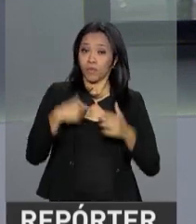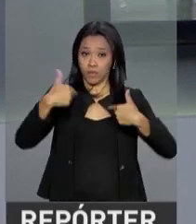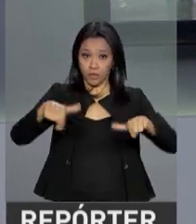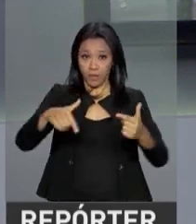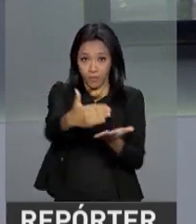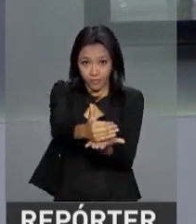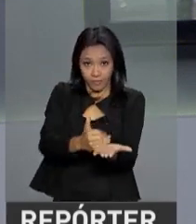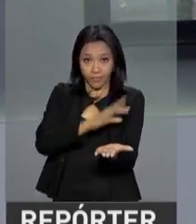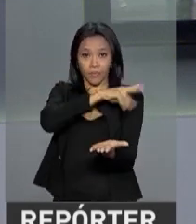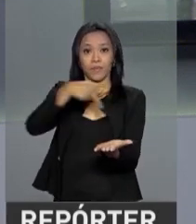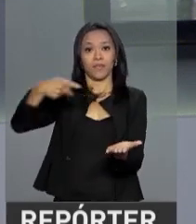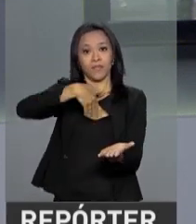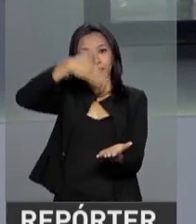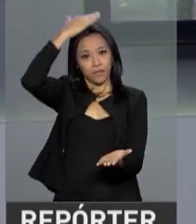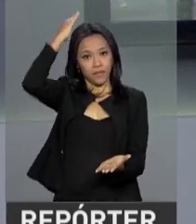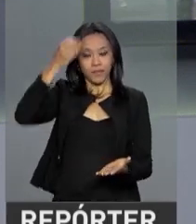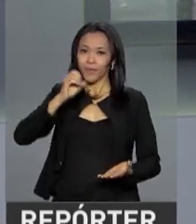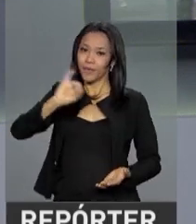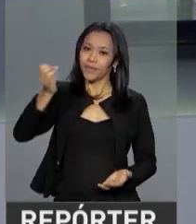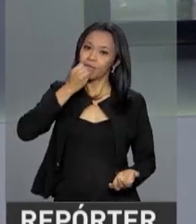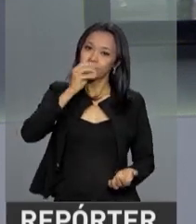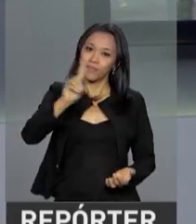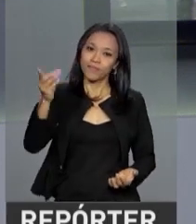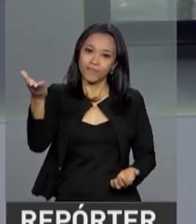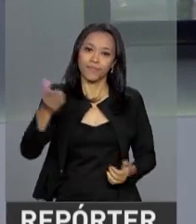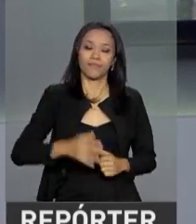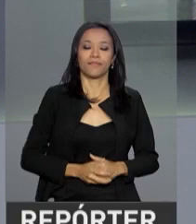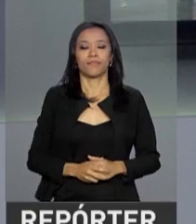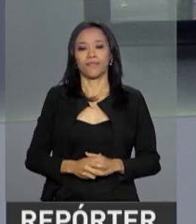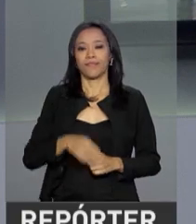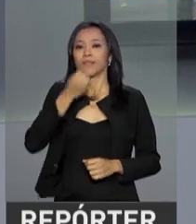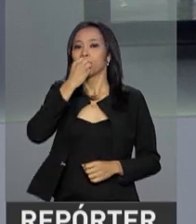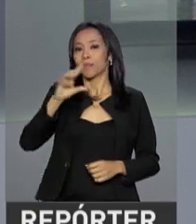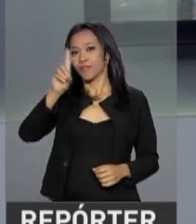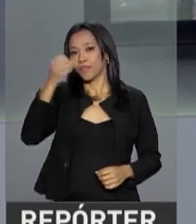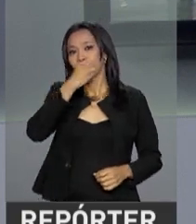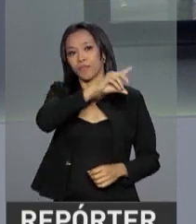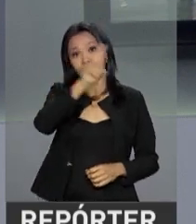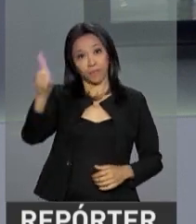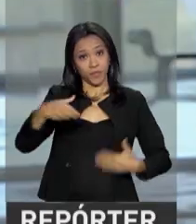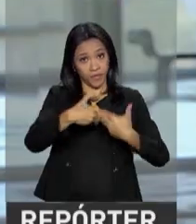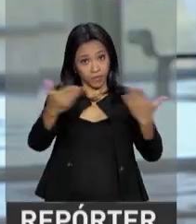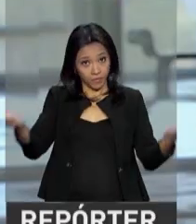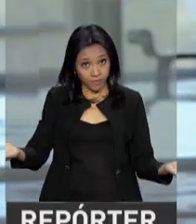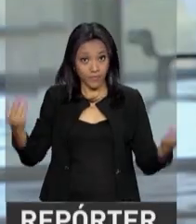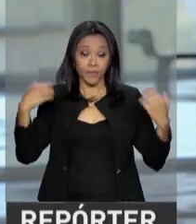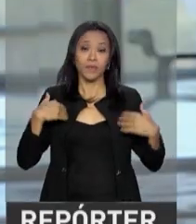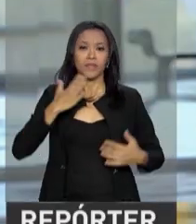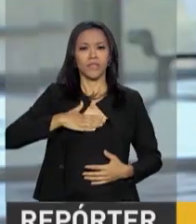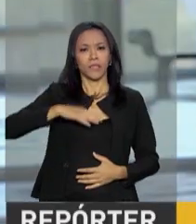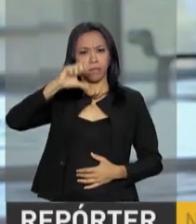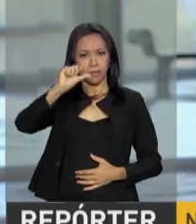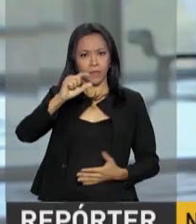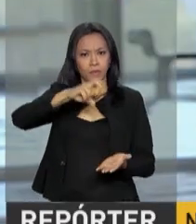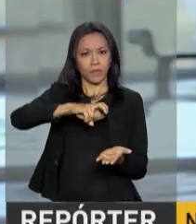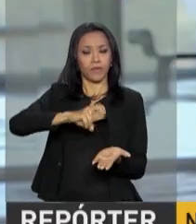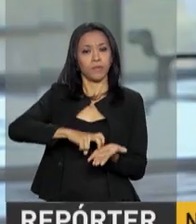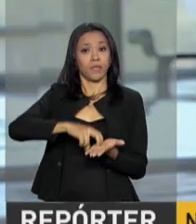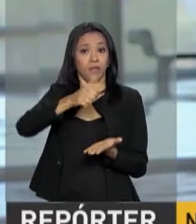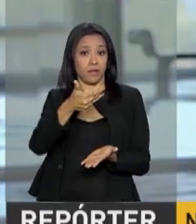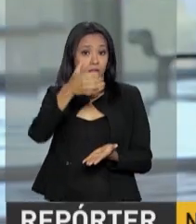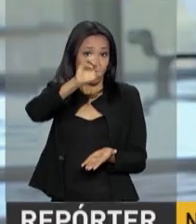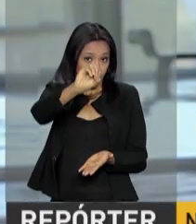michel temer olá e bom dia pra você o dia thaíssa bom dia a todos pois é essa daqui a pouco às 10 horas da manhã